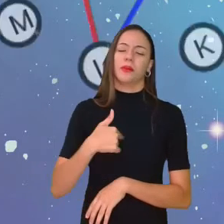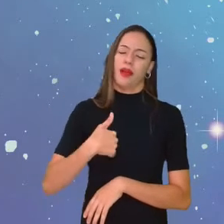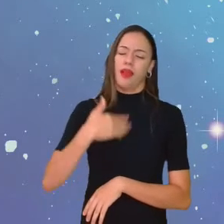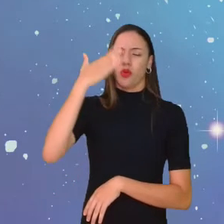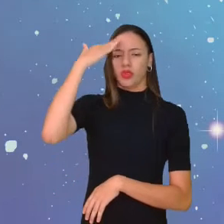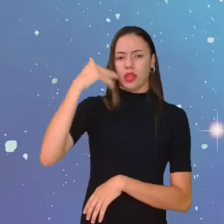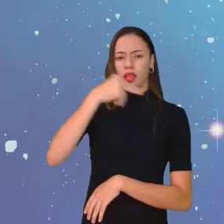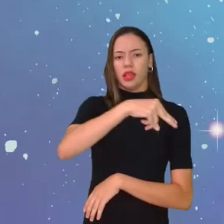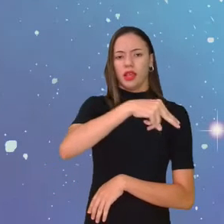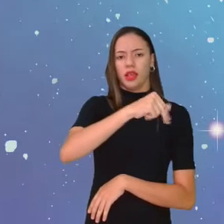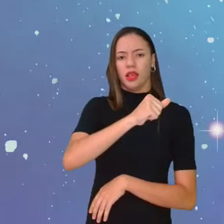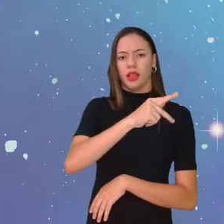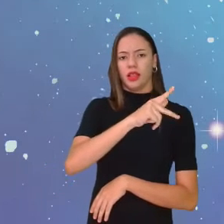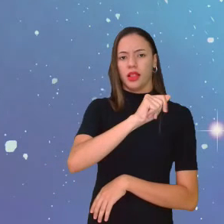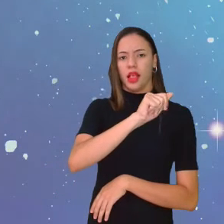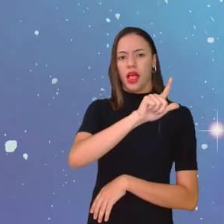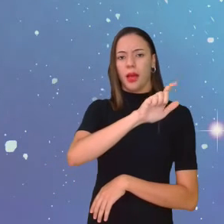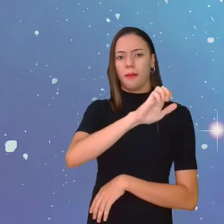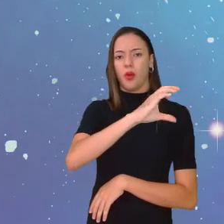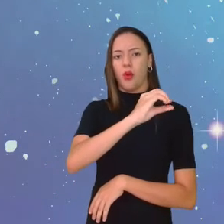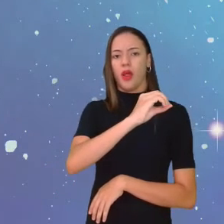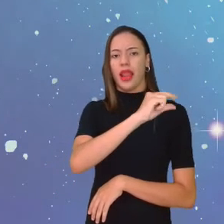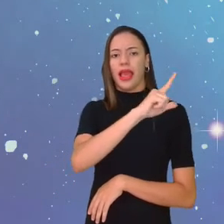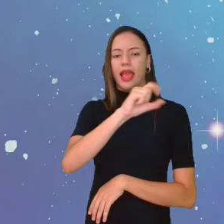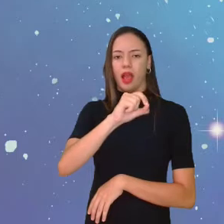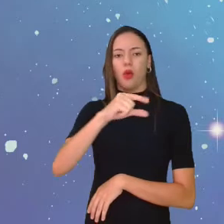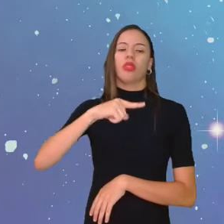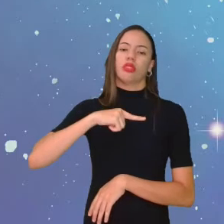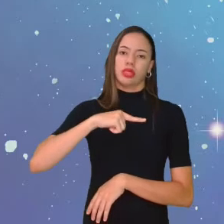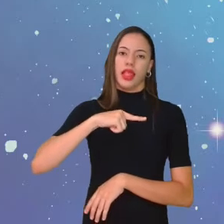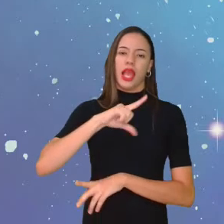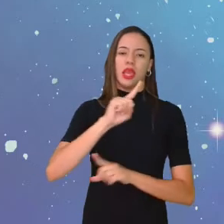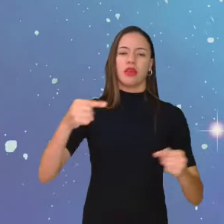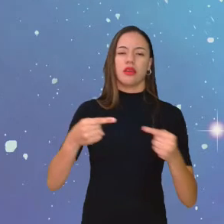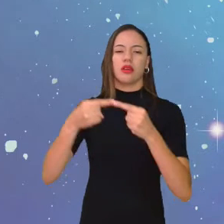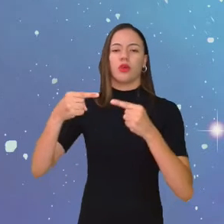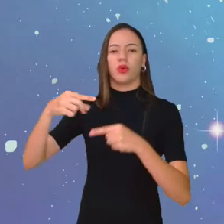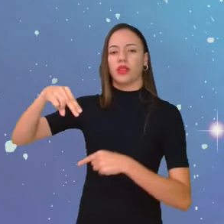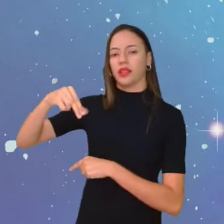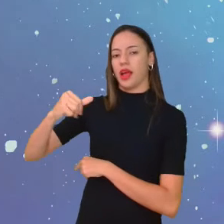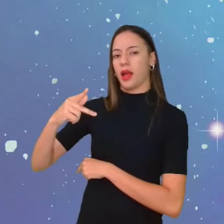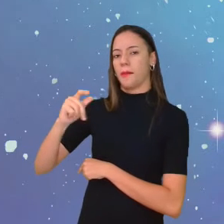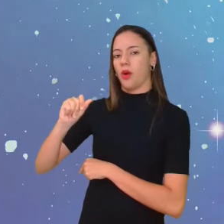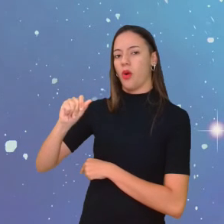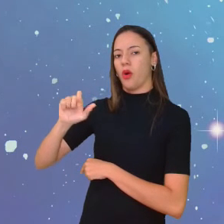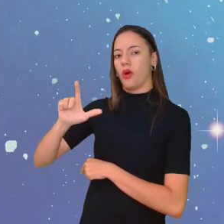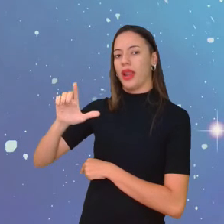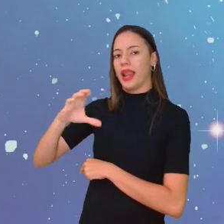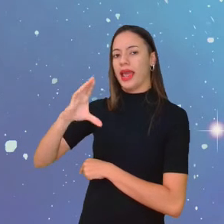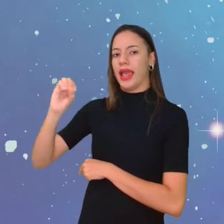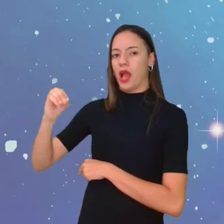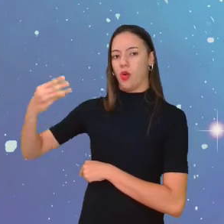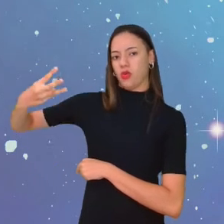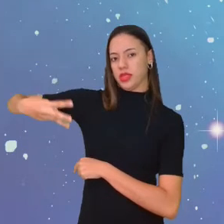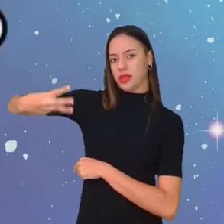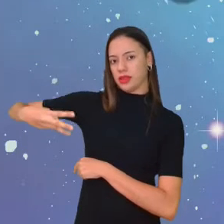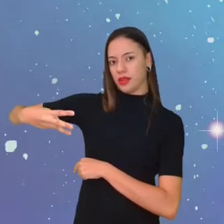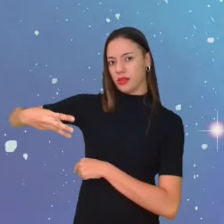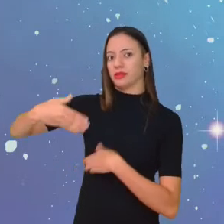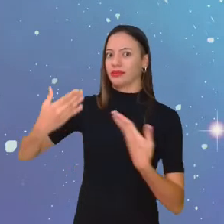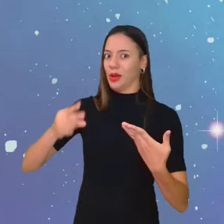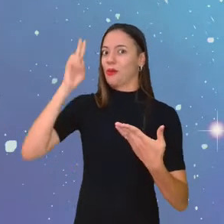Bonaparte tem uma relação com Napoleão III. Vai pesquisar aí, o professor de história vai